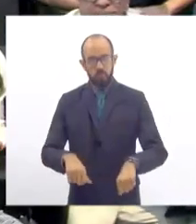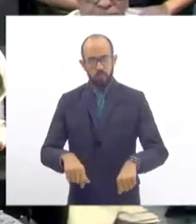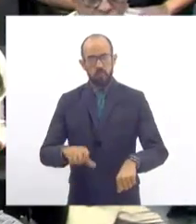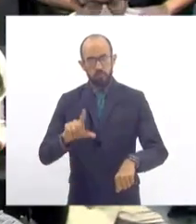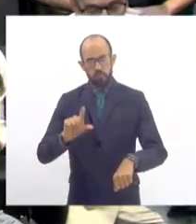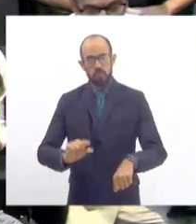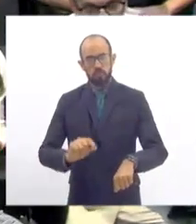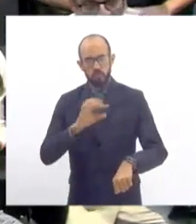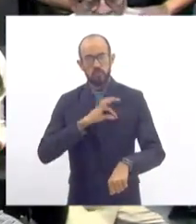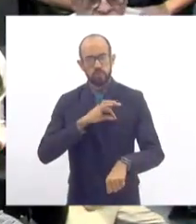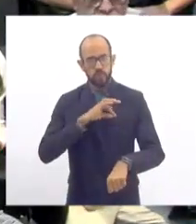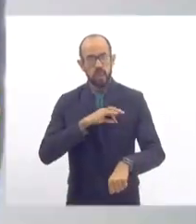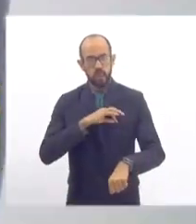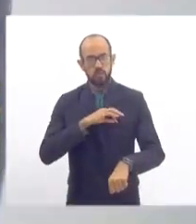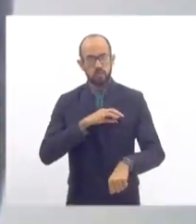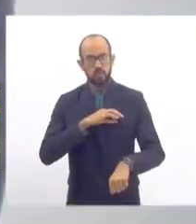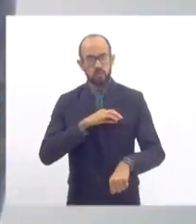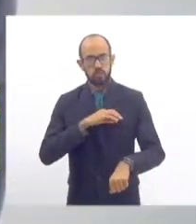E a verdade é que